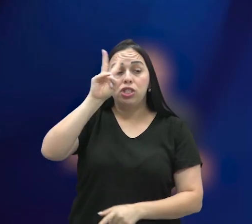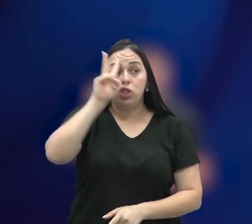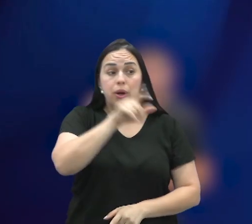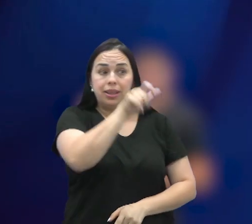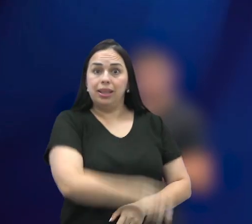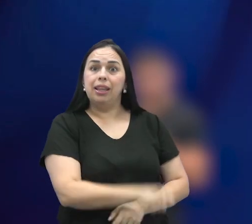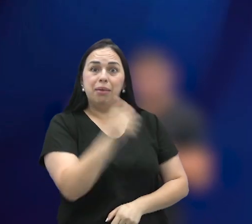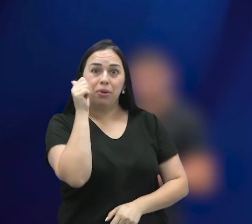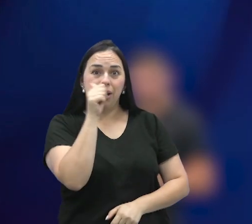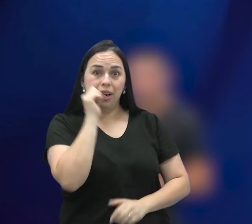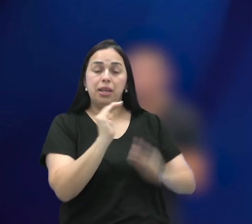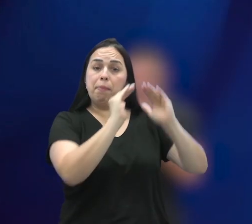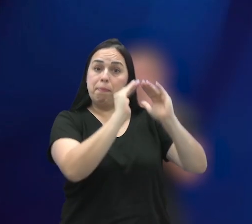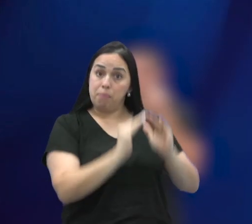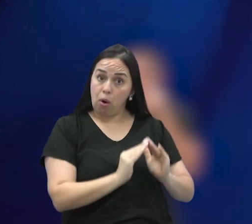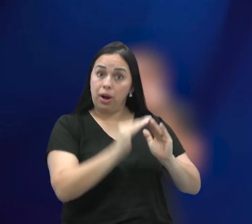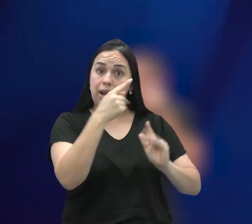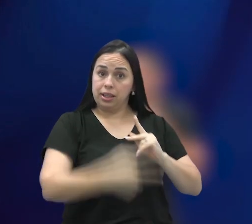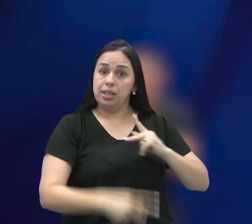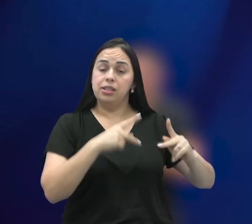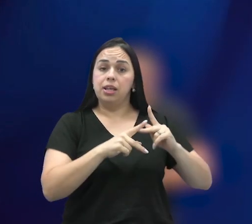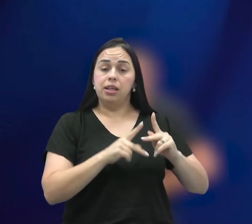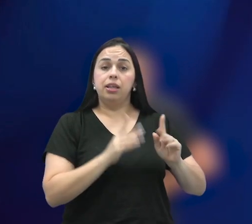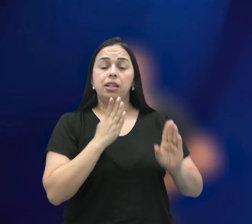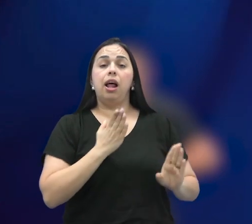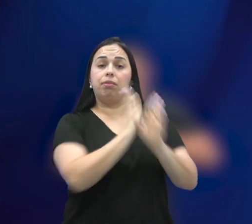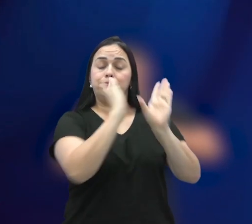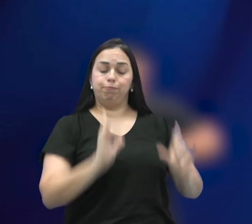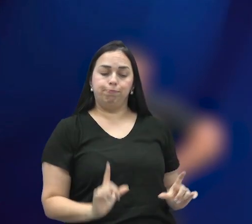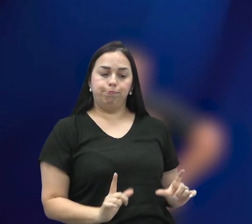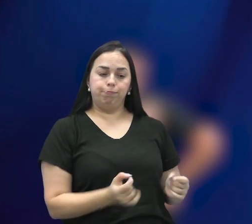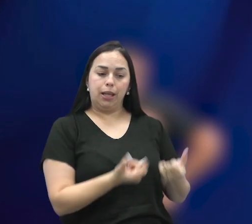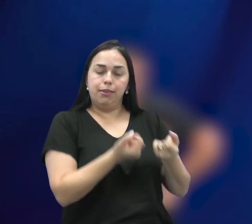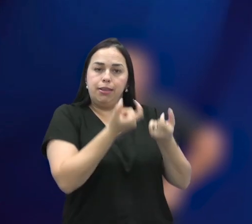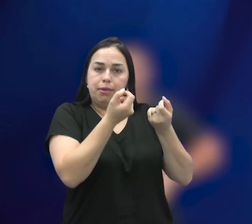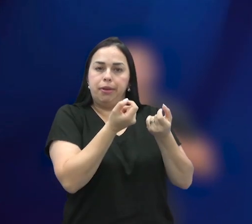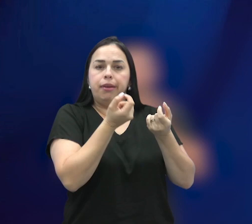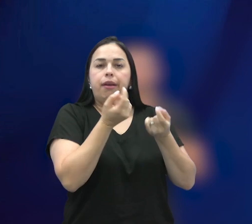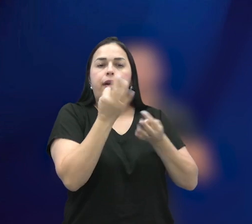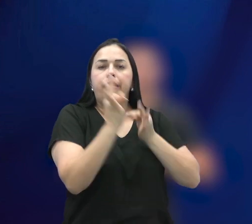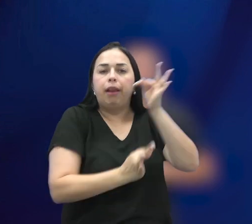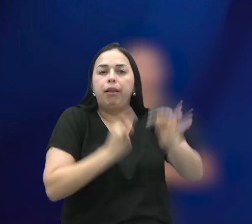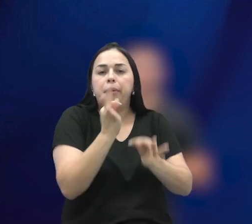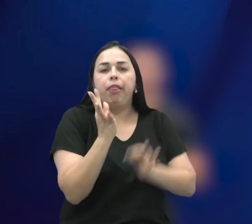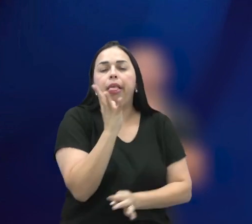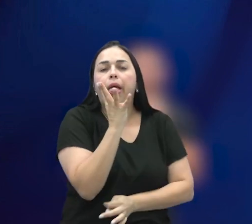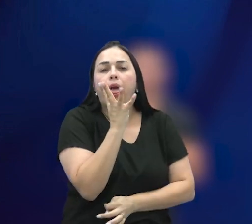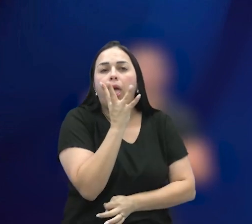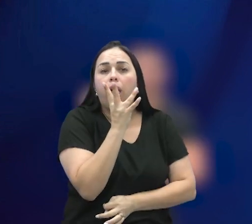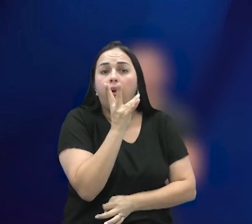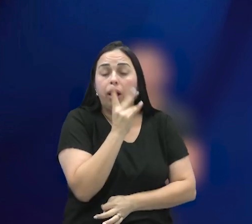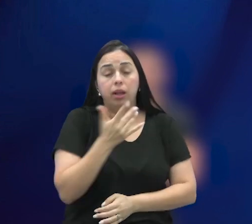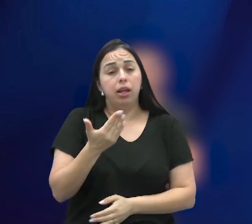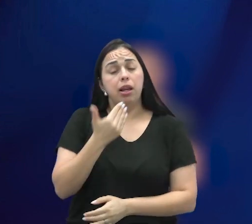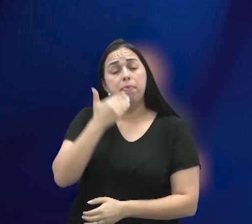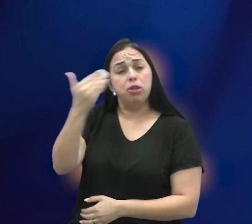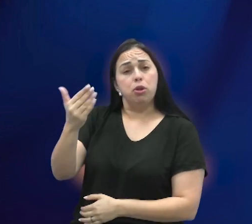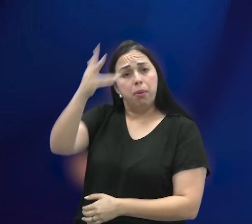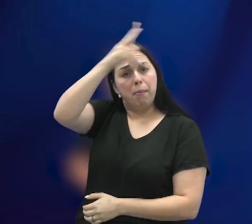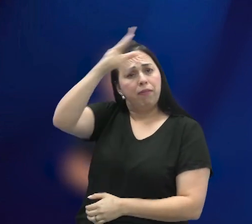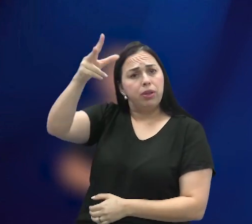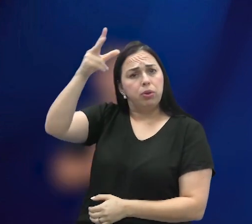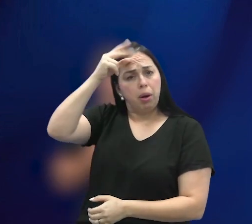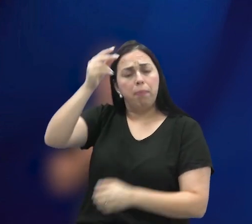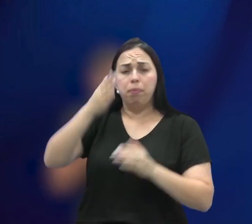história de uma moradora da cidade diagnosticada com câncer, que alega lentidão no tratamento do tumor. O parlamentar fez um apelo